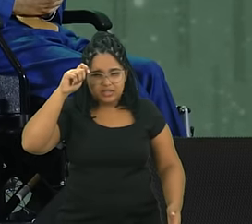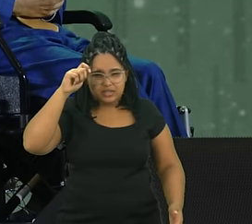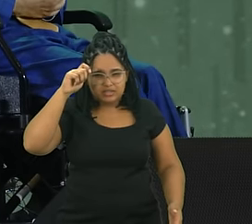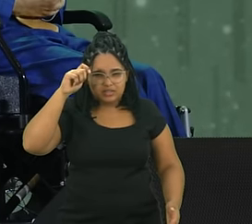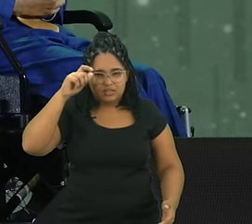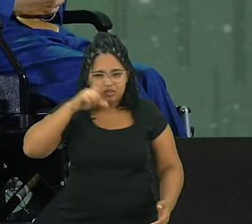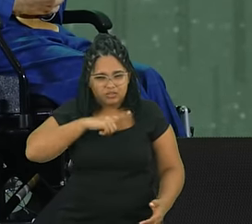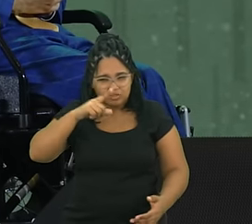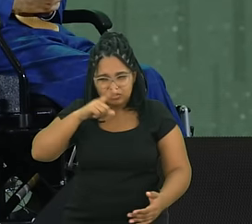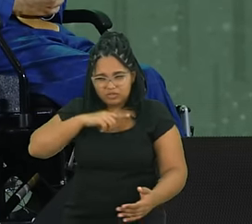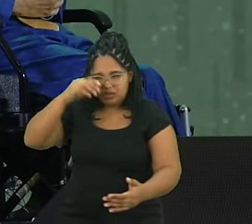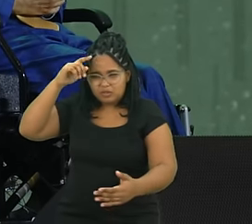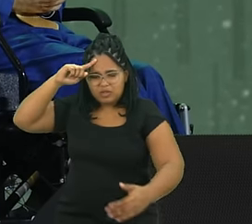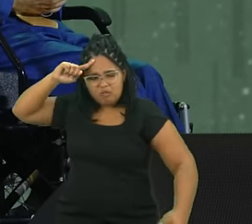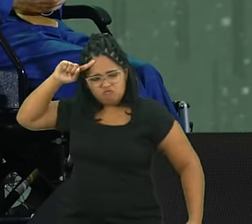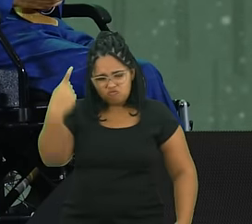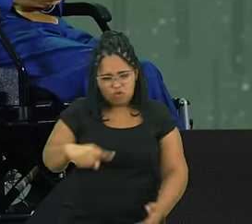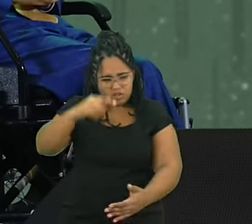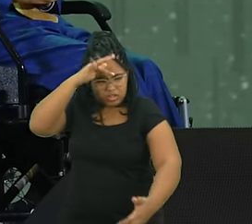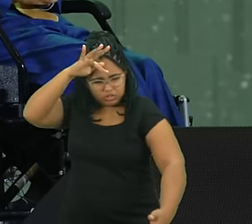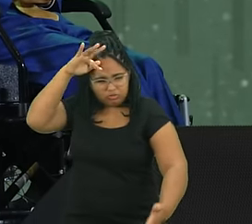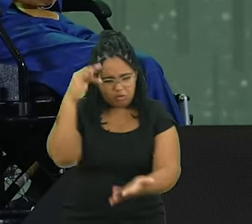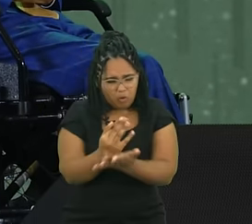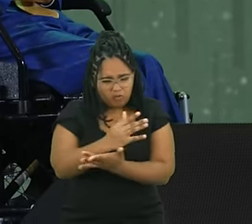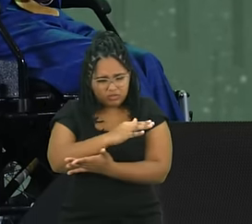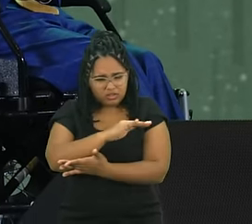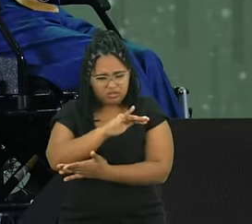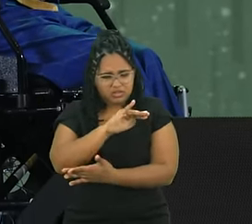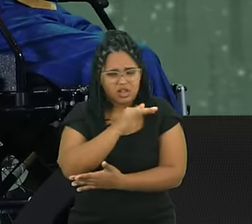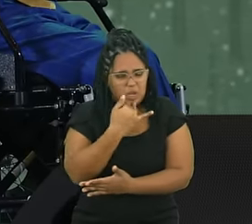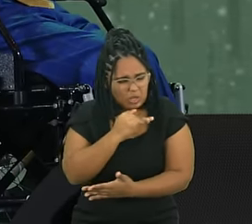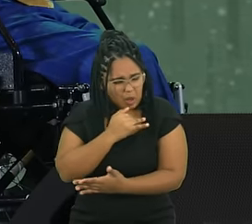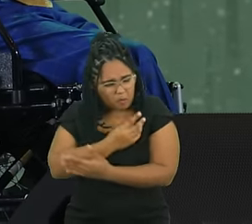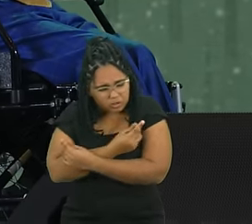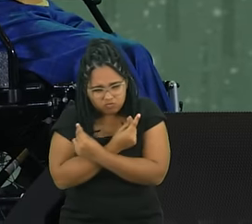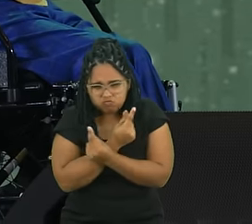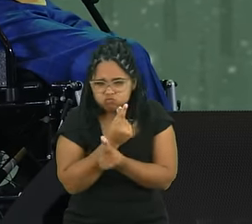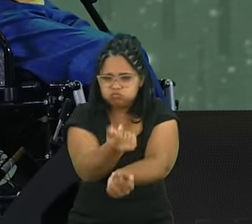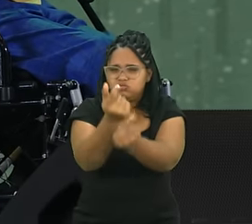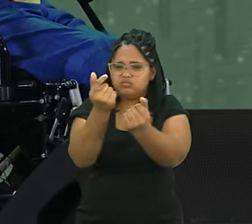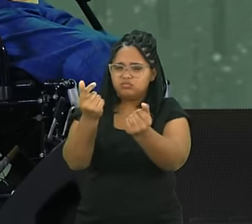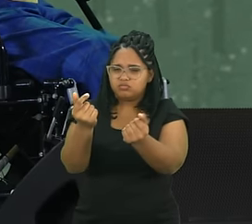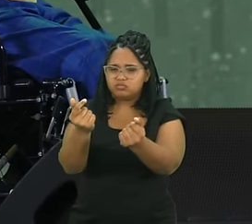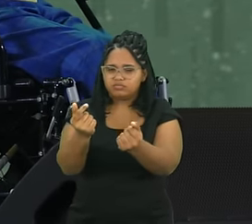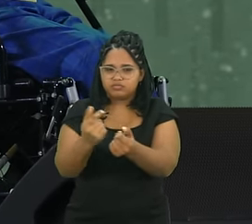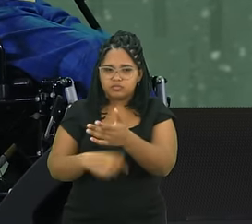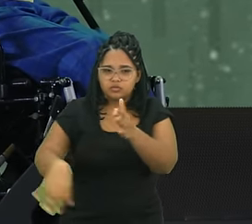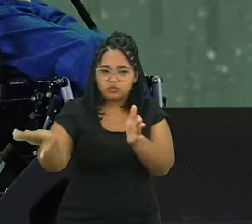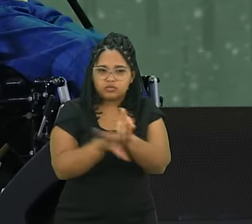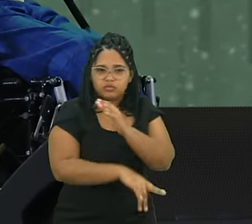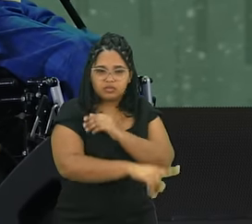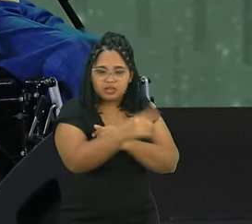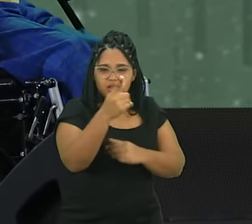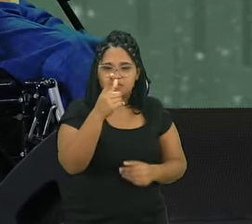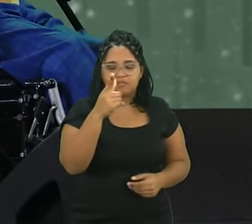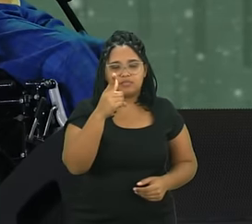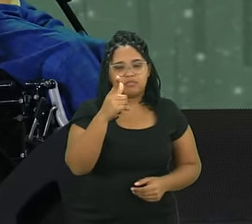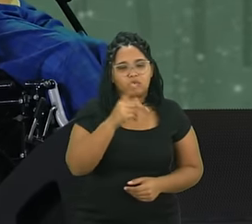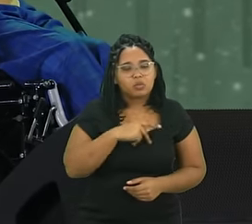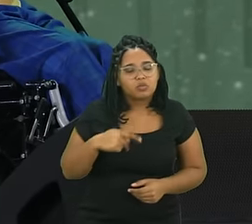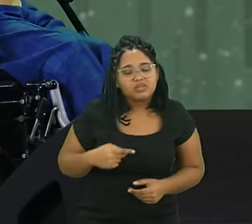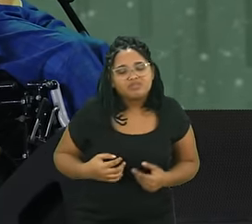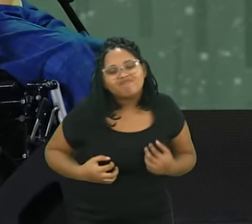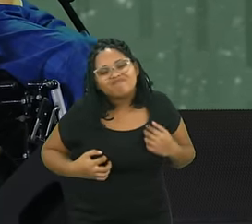até a morte. E a morte vai ceder. Quando eu cheguei lá, o Lorival estava muito angustiado,